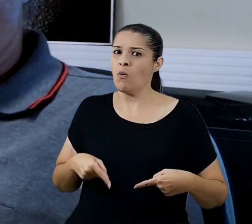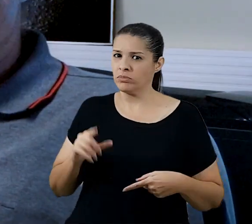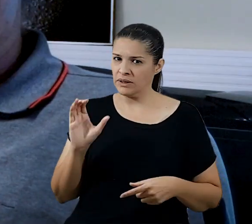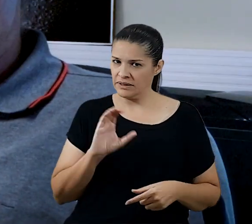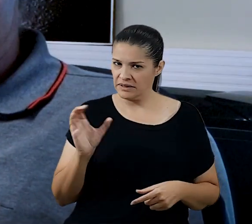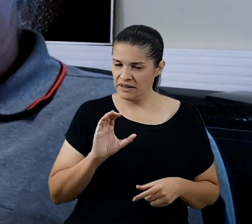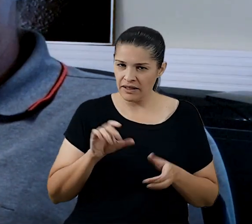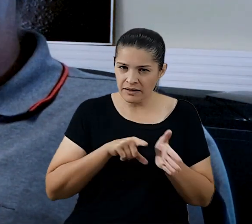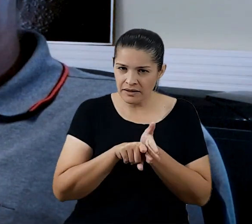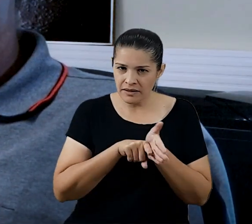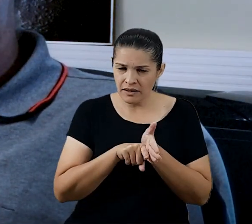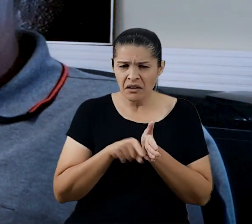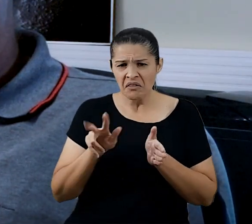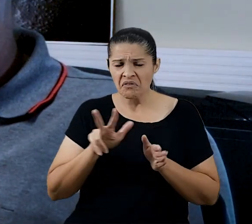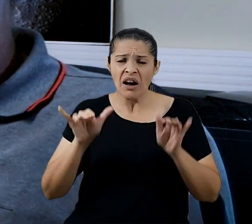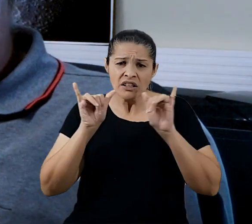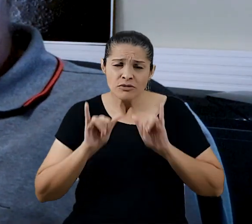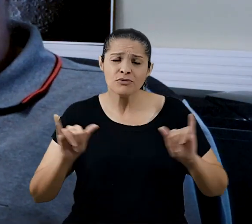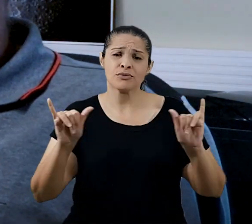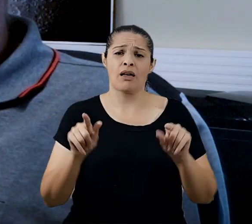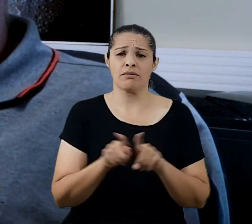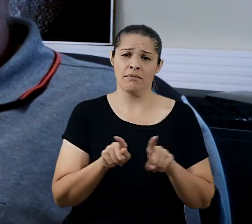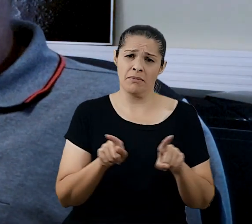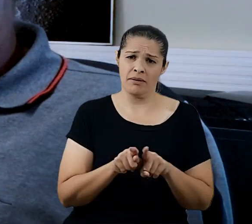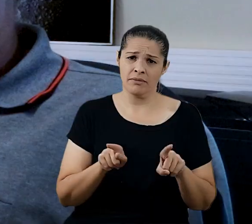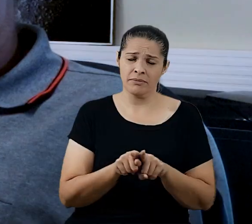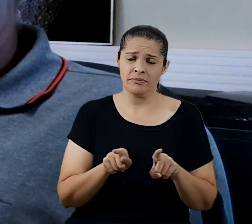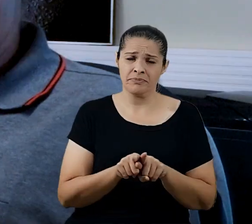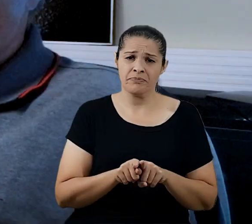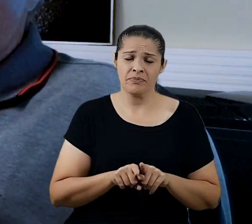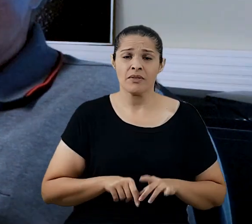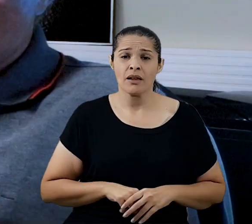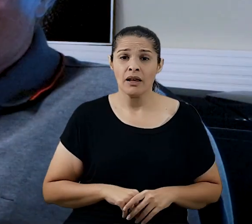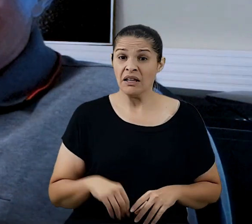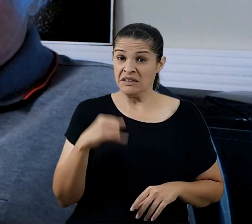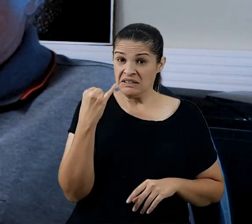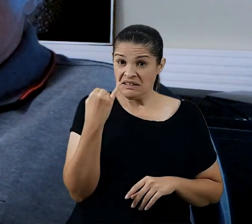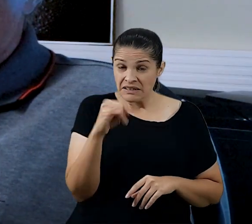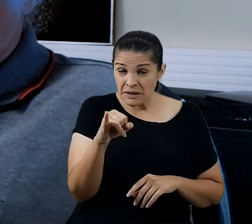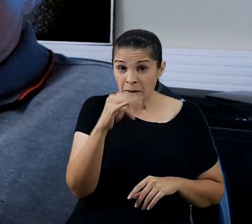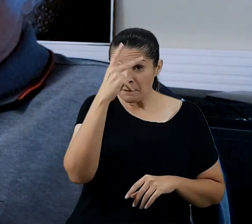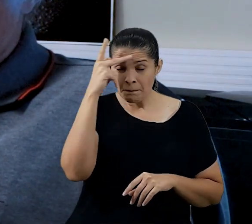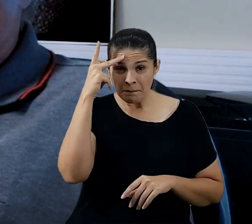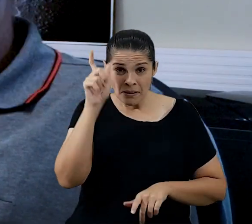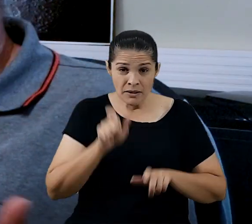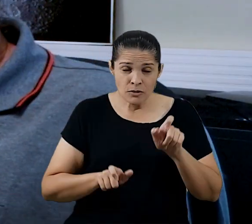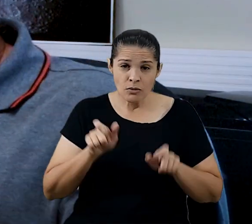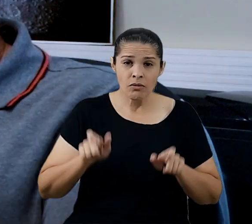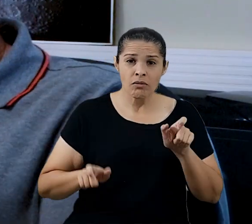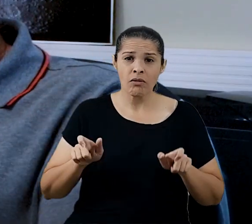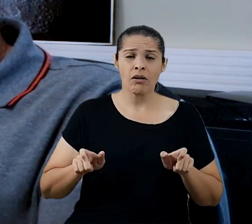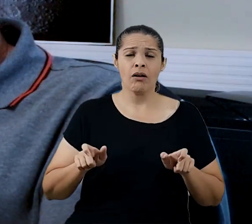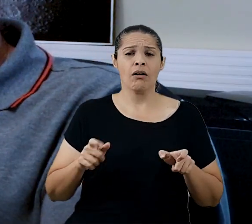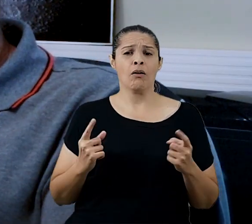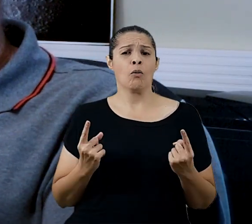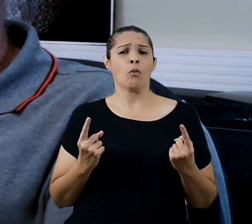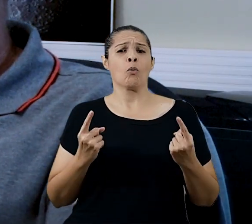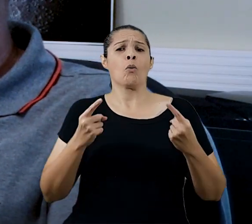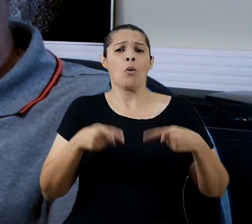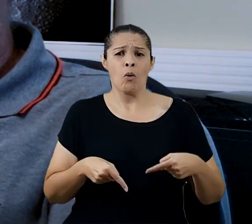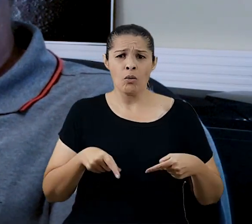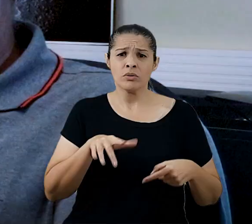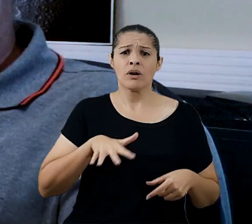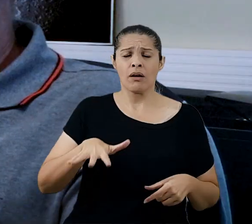que fazem a sua divulgação também. E se essas pessoas que são contra contrários